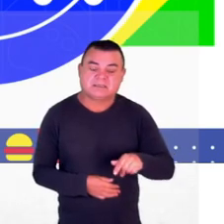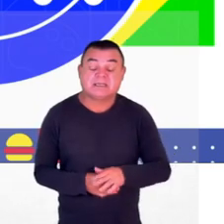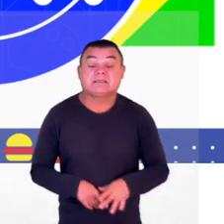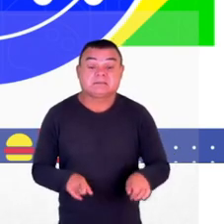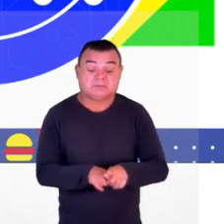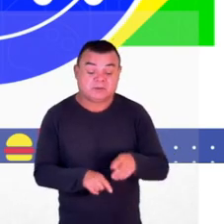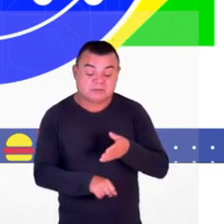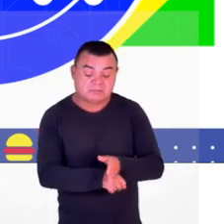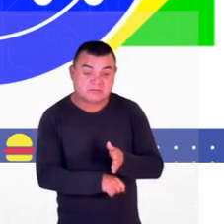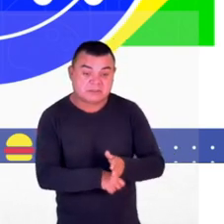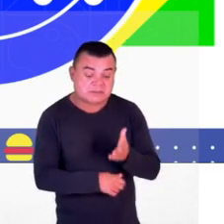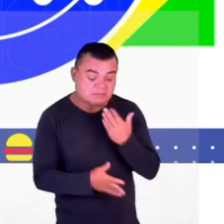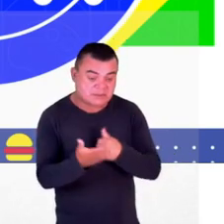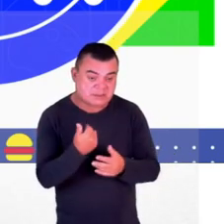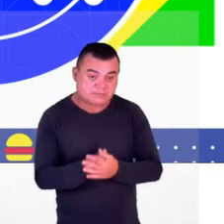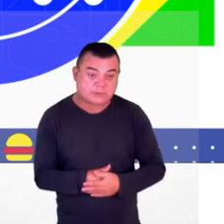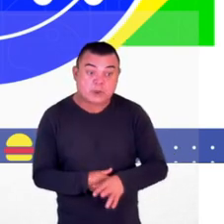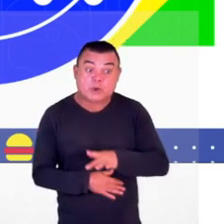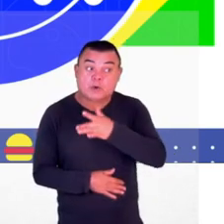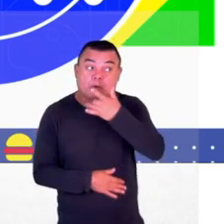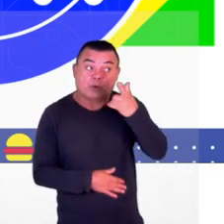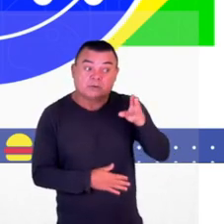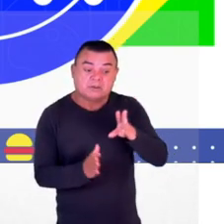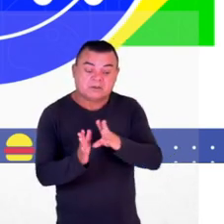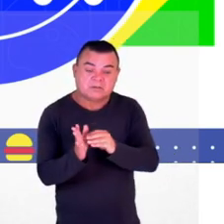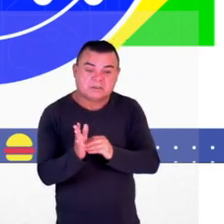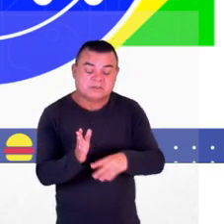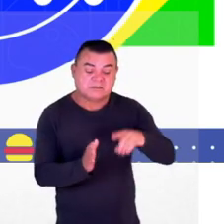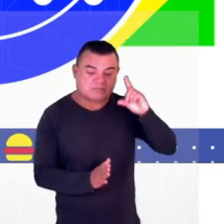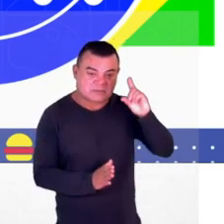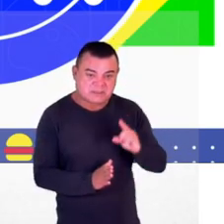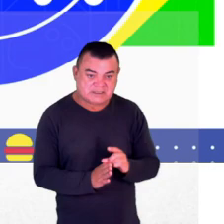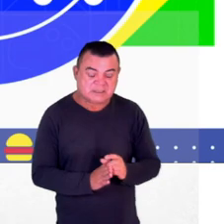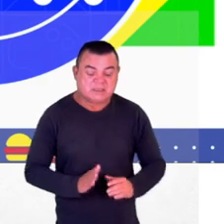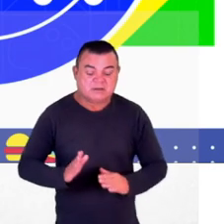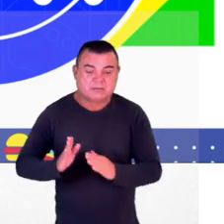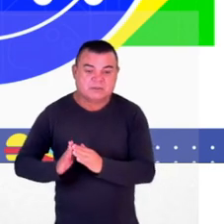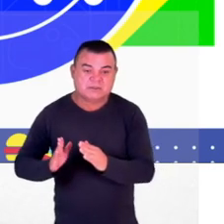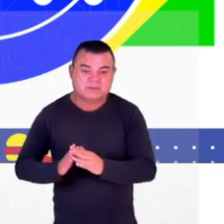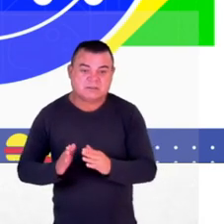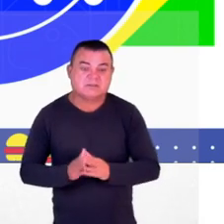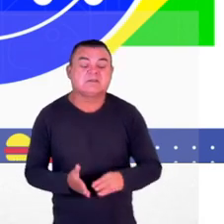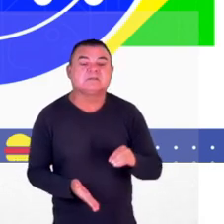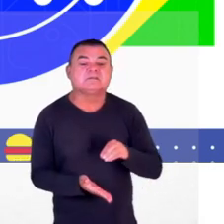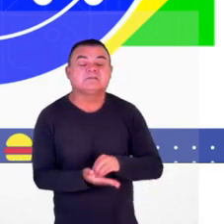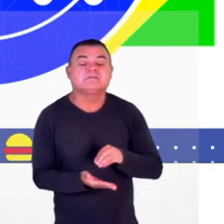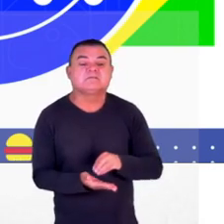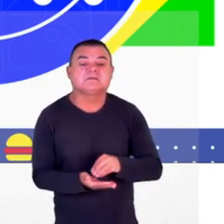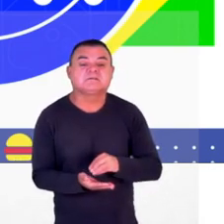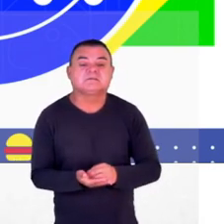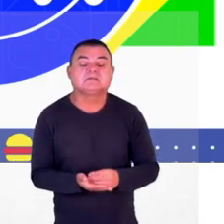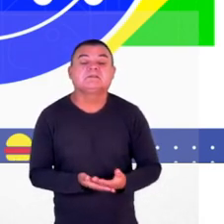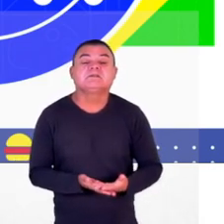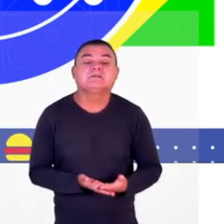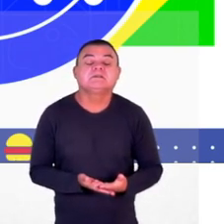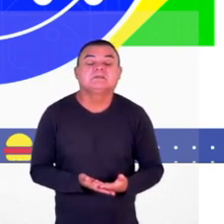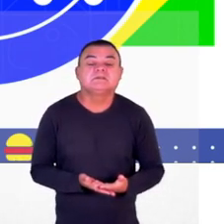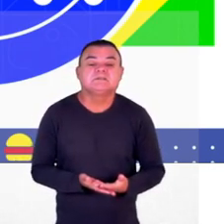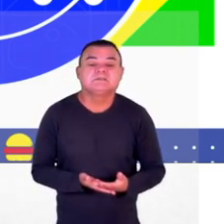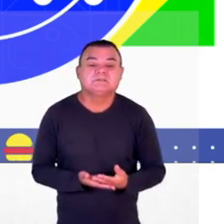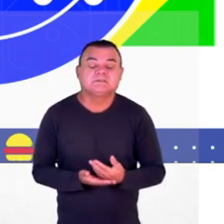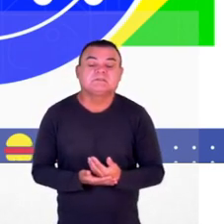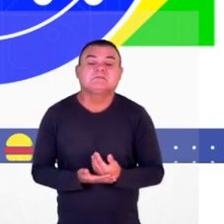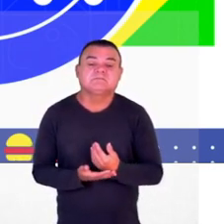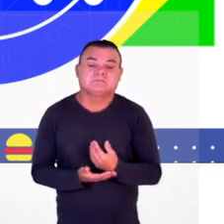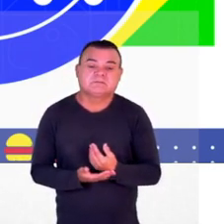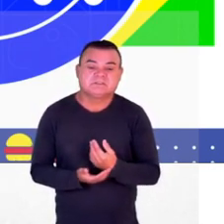a outra meta de reduzir o percentual de domicílios em segurança alimentar grave também como já colocados aqui nas falas que antecederam